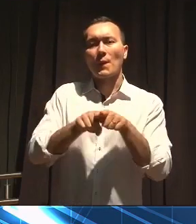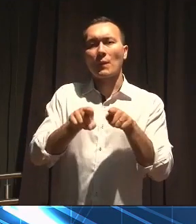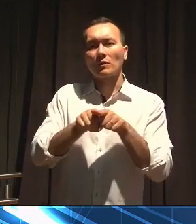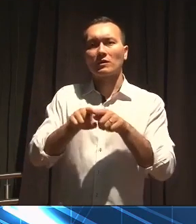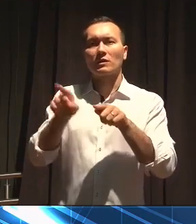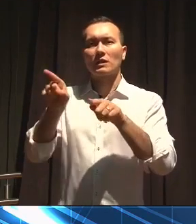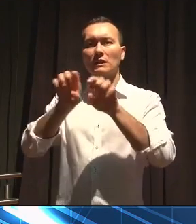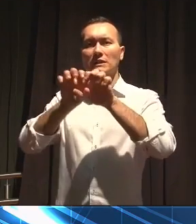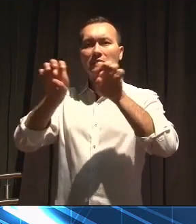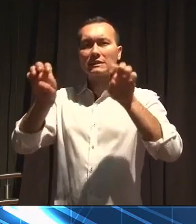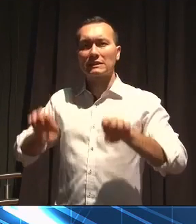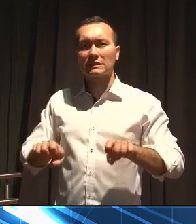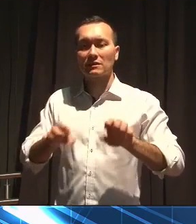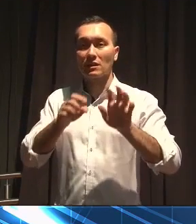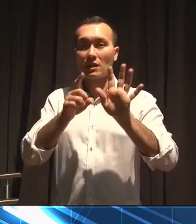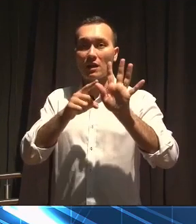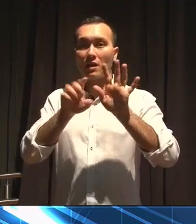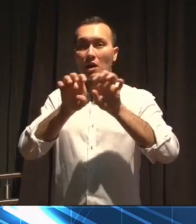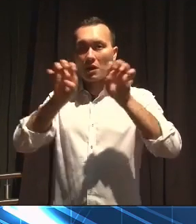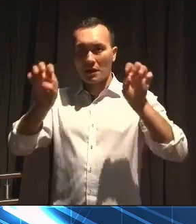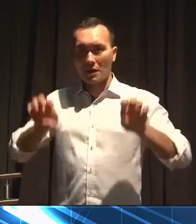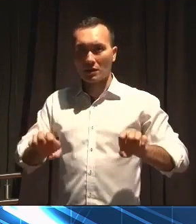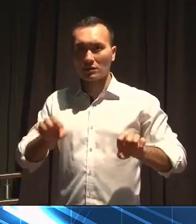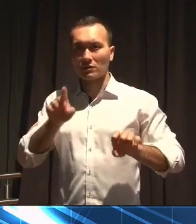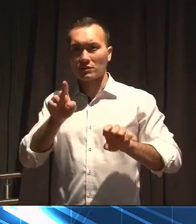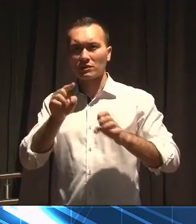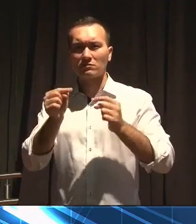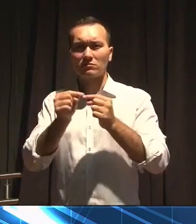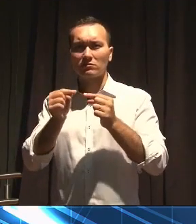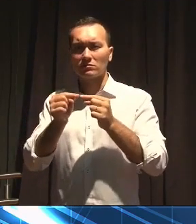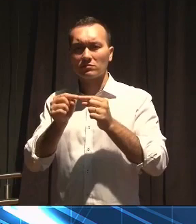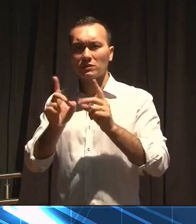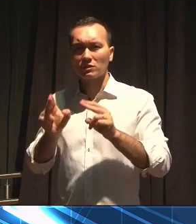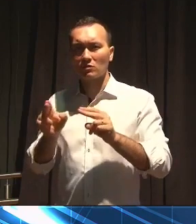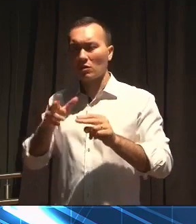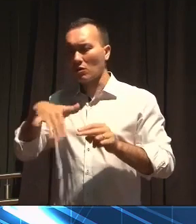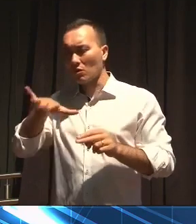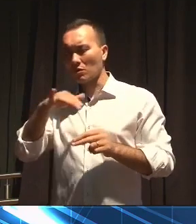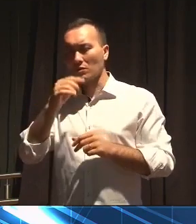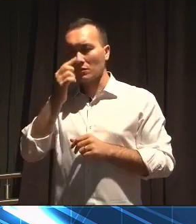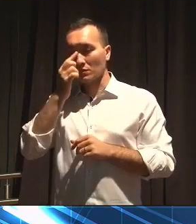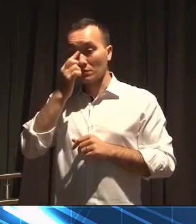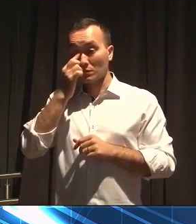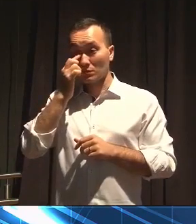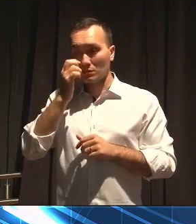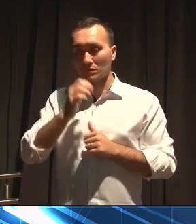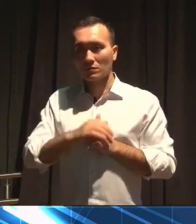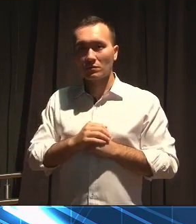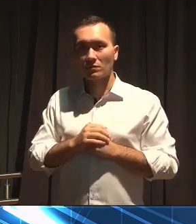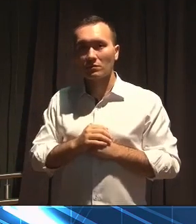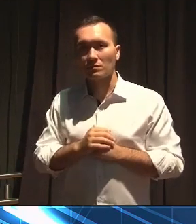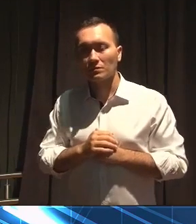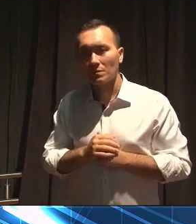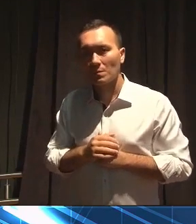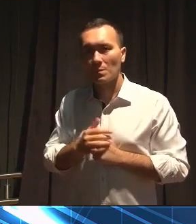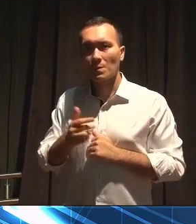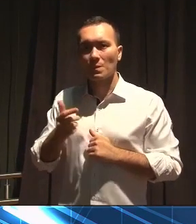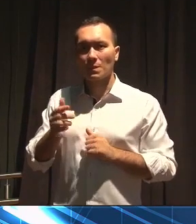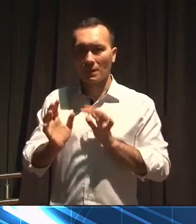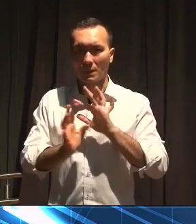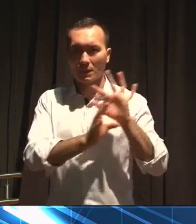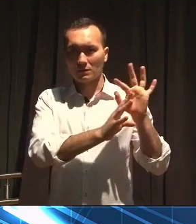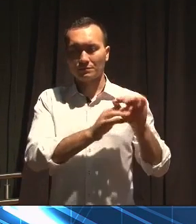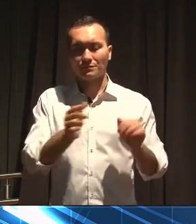importante ter mapeado tudo isso, principalmente com tags dentro da AWS. E também na questão de custos, é muito importante a gente travar